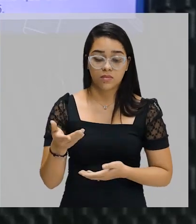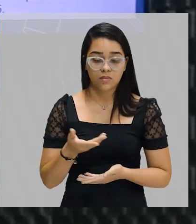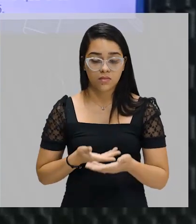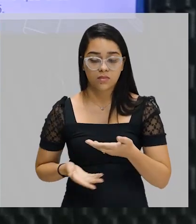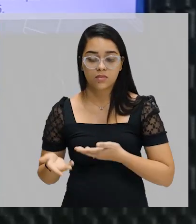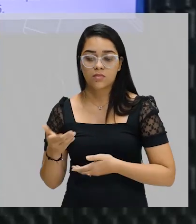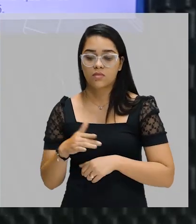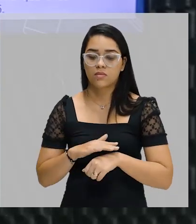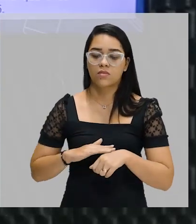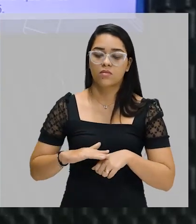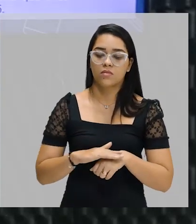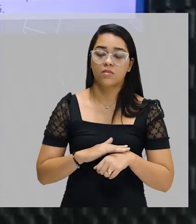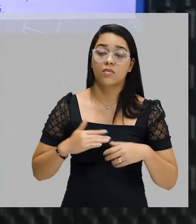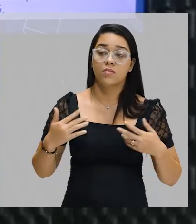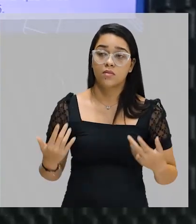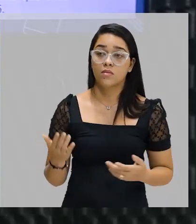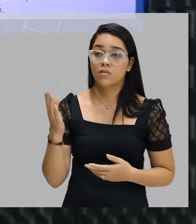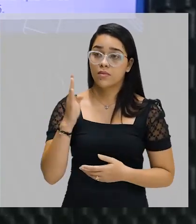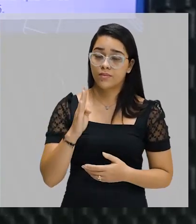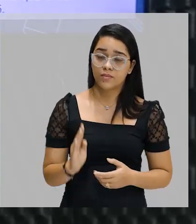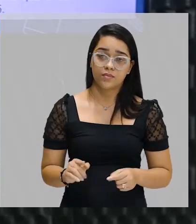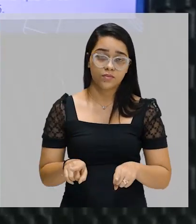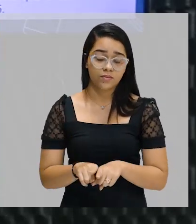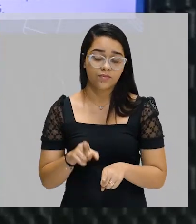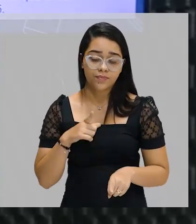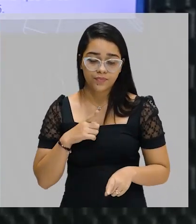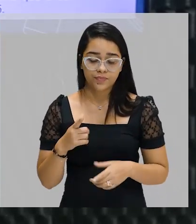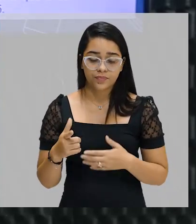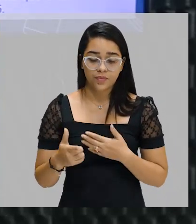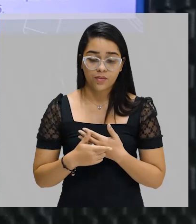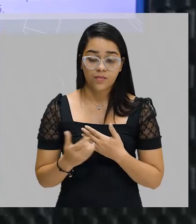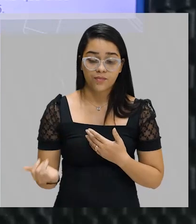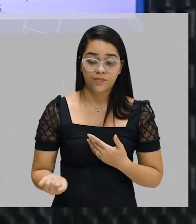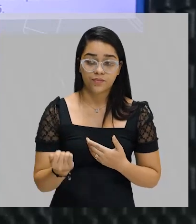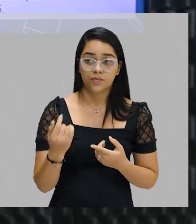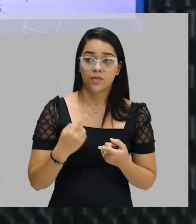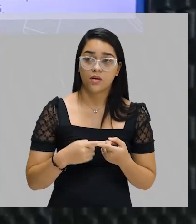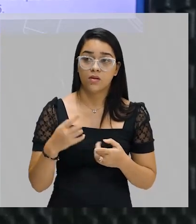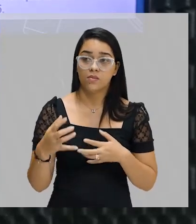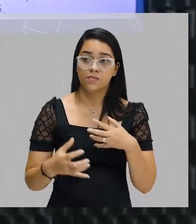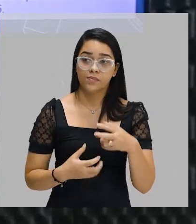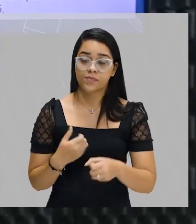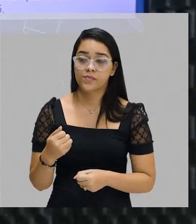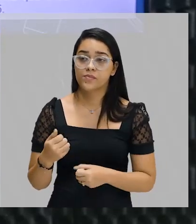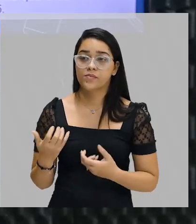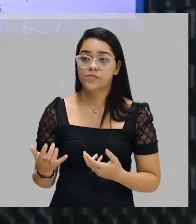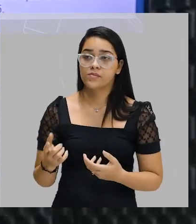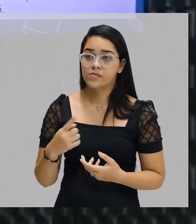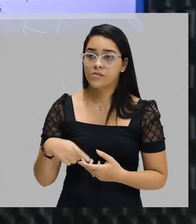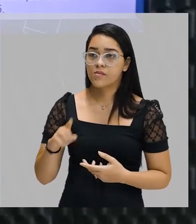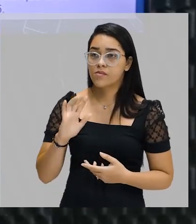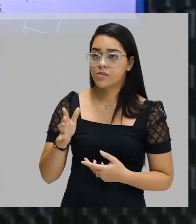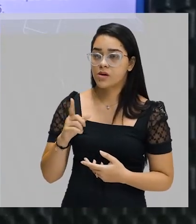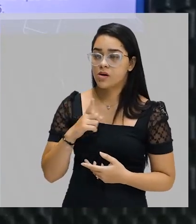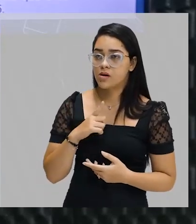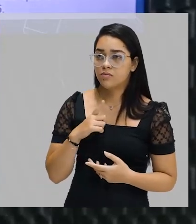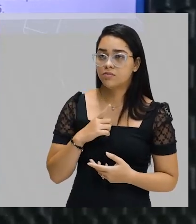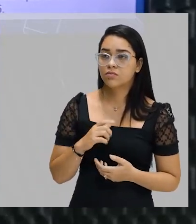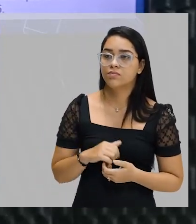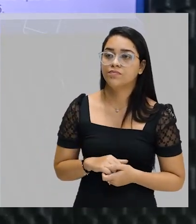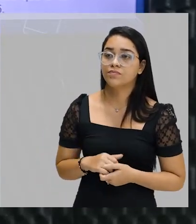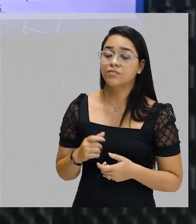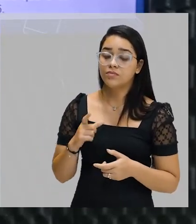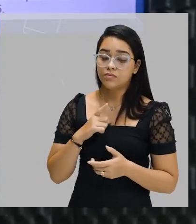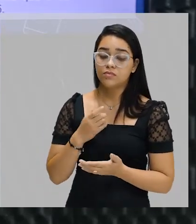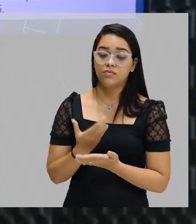E o Brasil, galera, tá? Ele tem um papel importante na ONU porque ele busca a reformulação. Eu acho que você já deve ter visto falar, inclusive